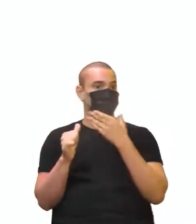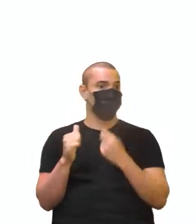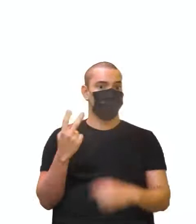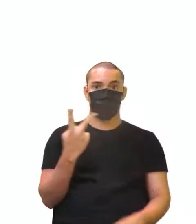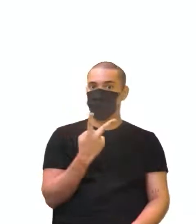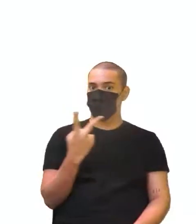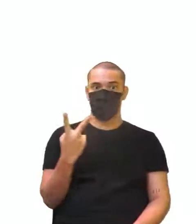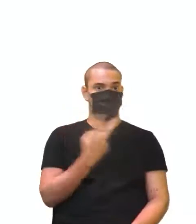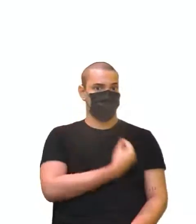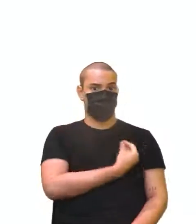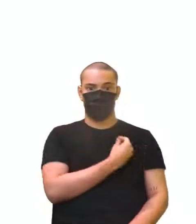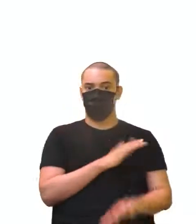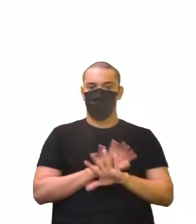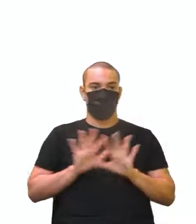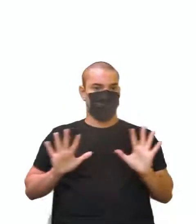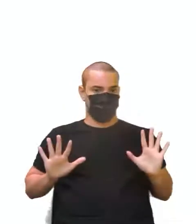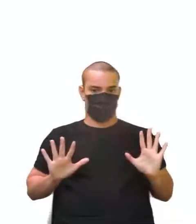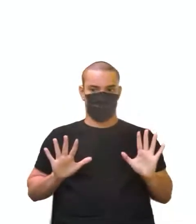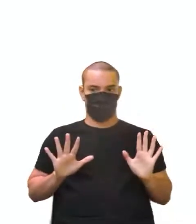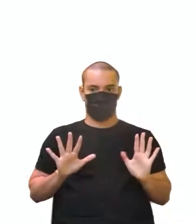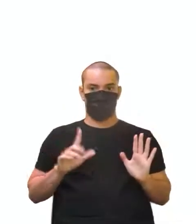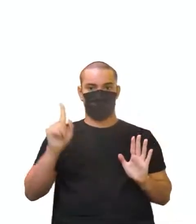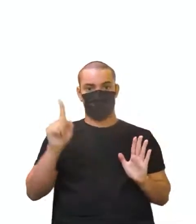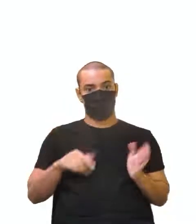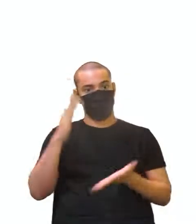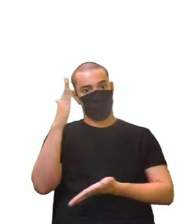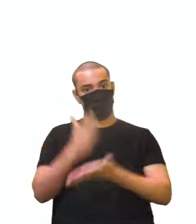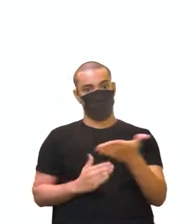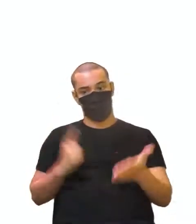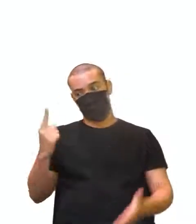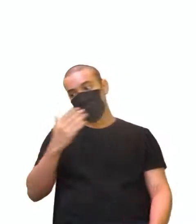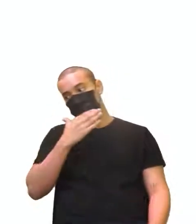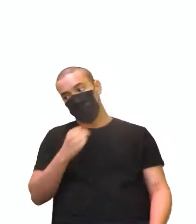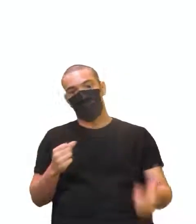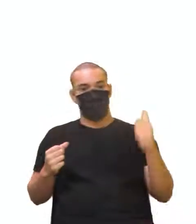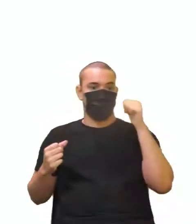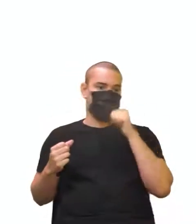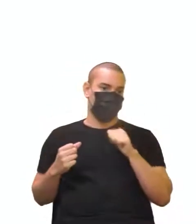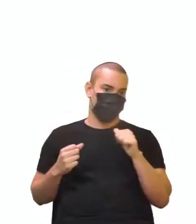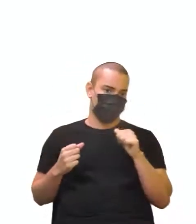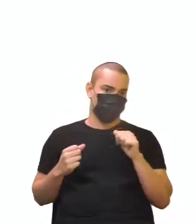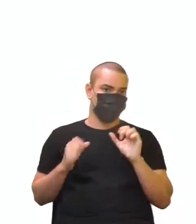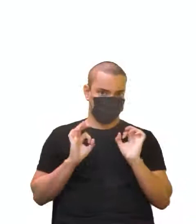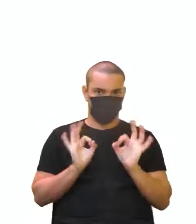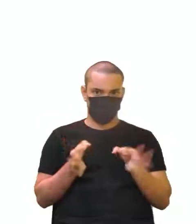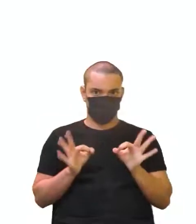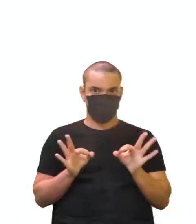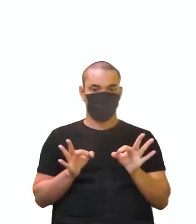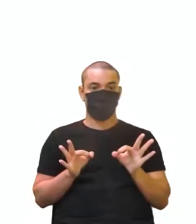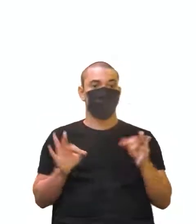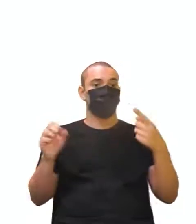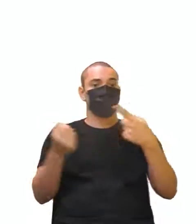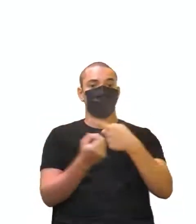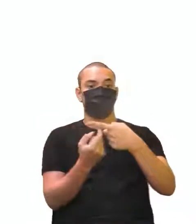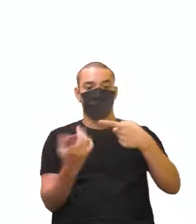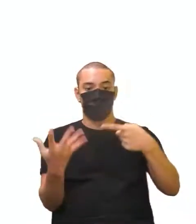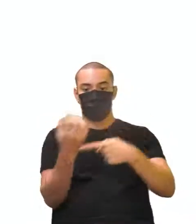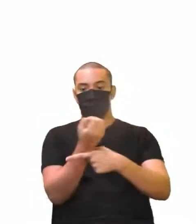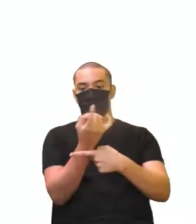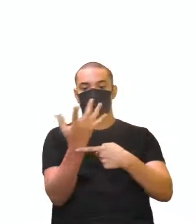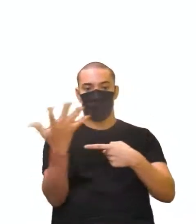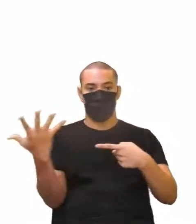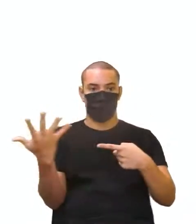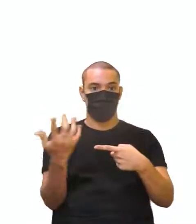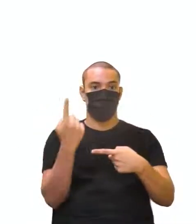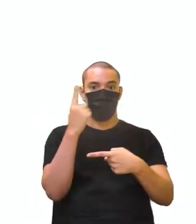sexos que existem, né? Então, é metade para um, metade para outro, tá bom? E em fração, você vai representar isso